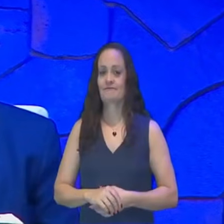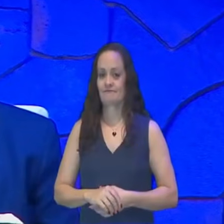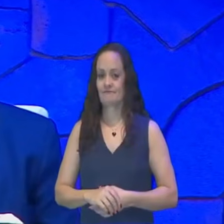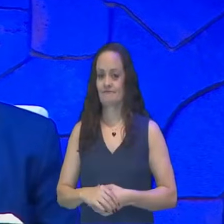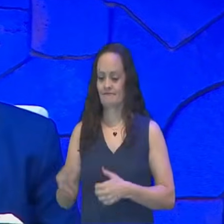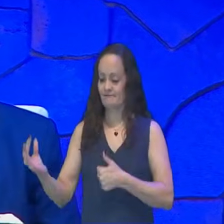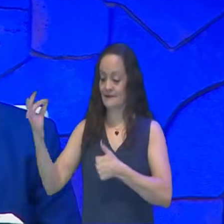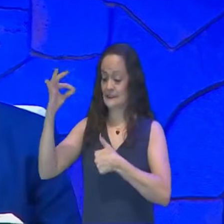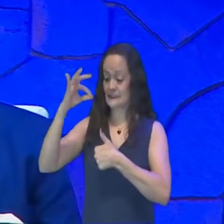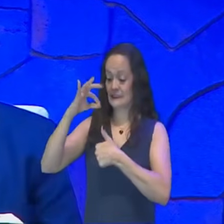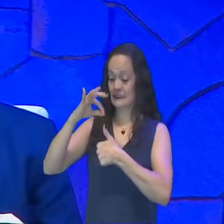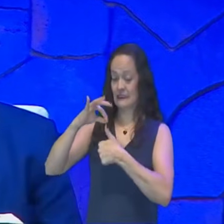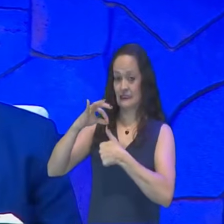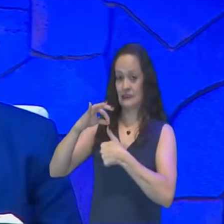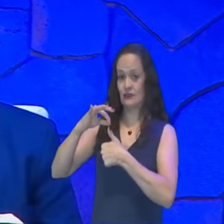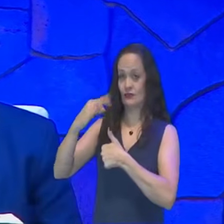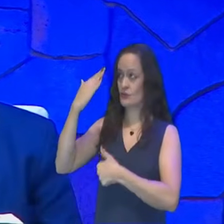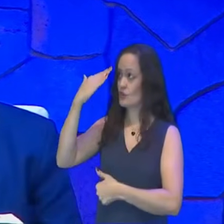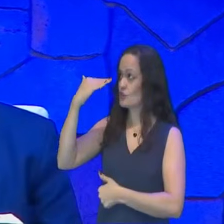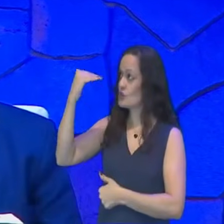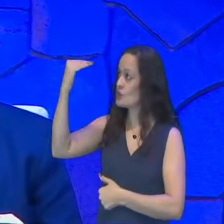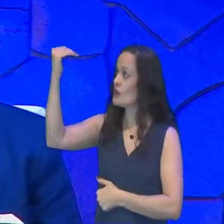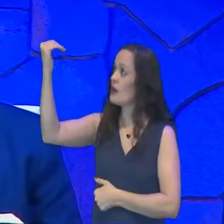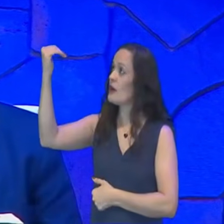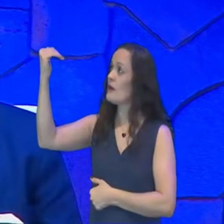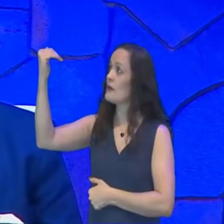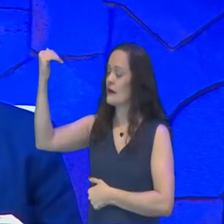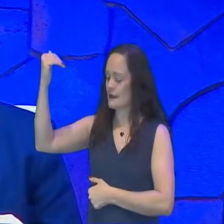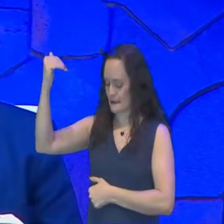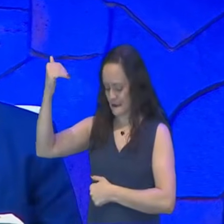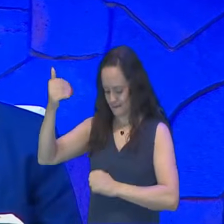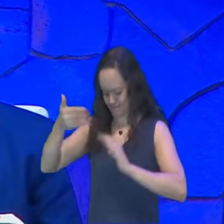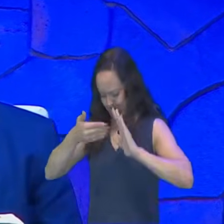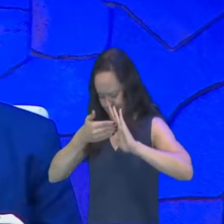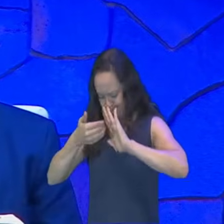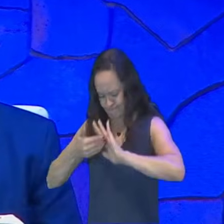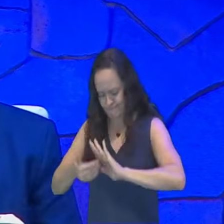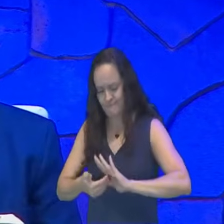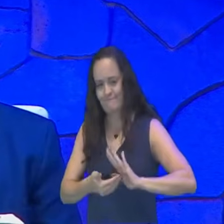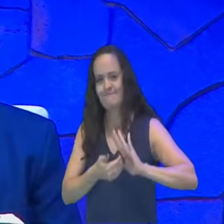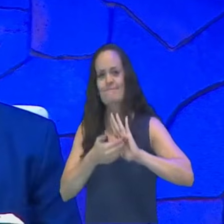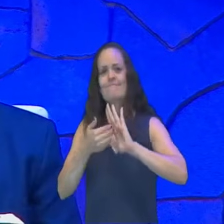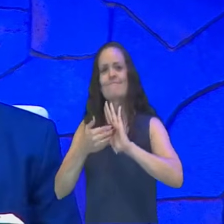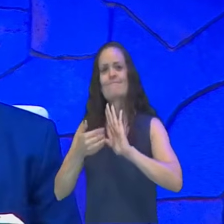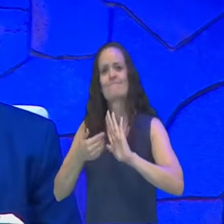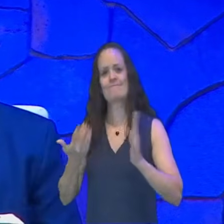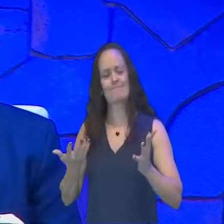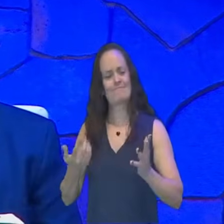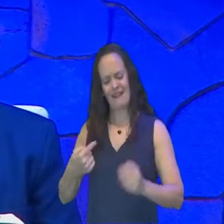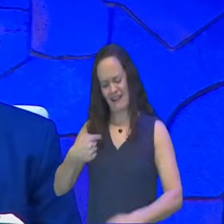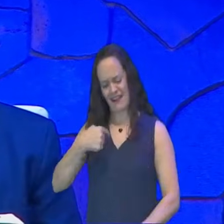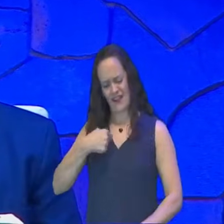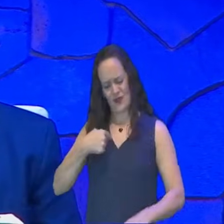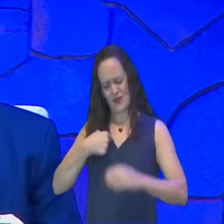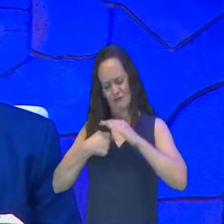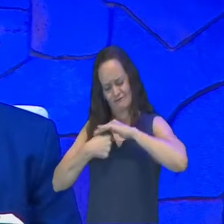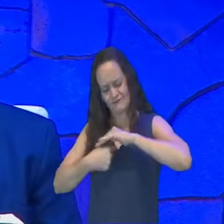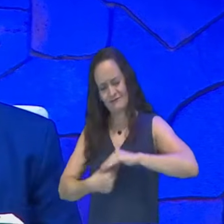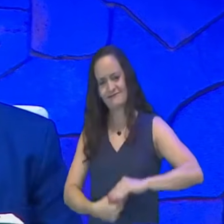Cristo nos chama a destronar estes falsos deuses, a renunciar à nossa